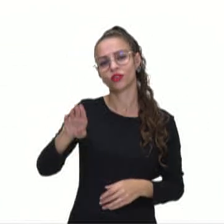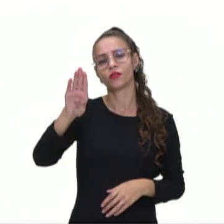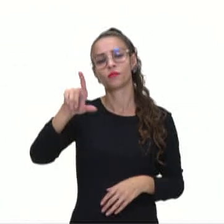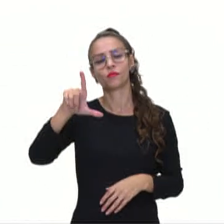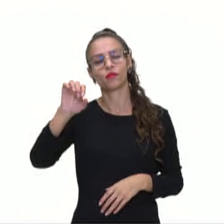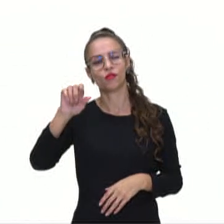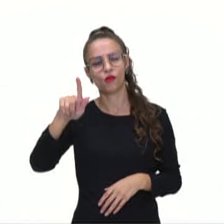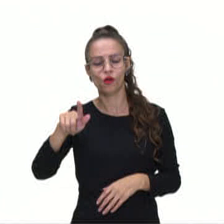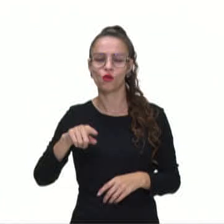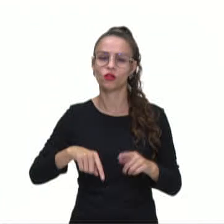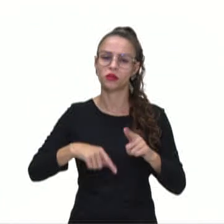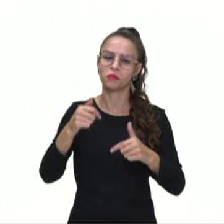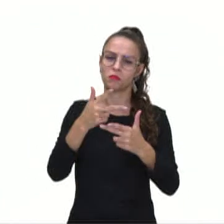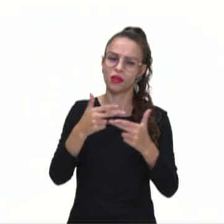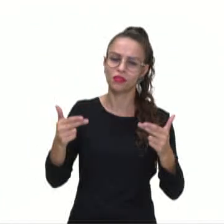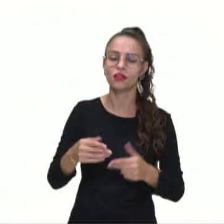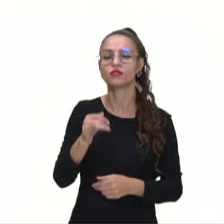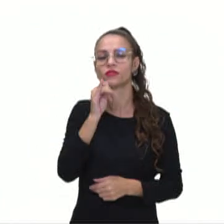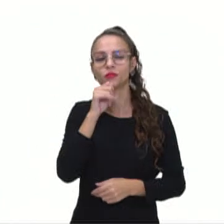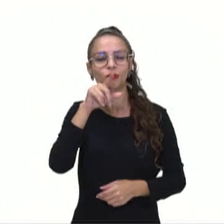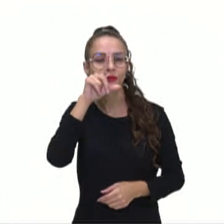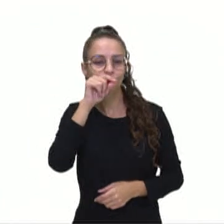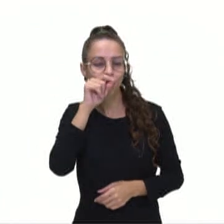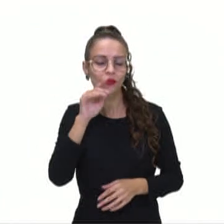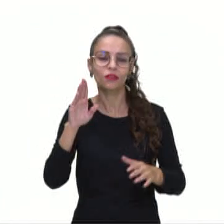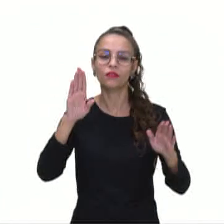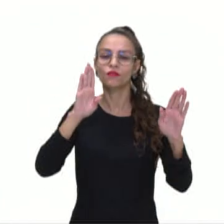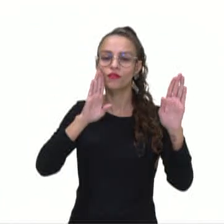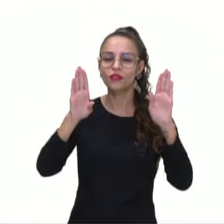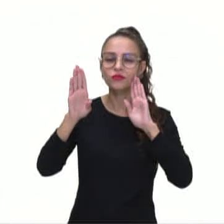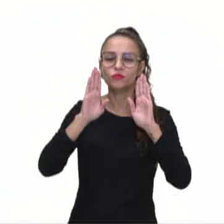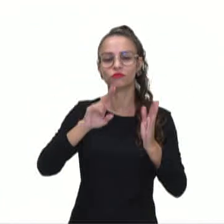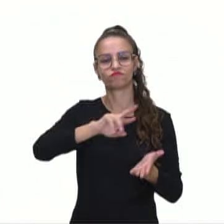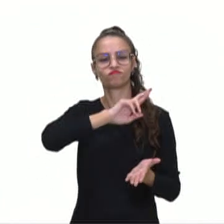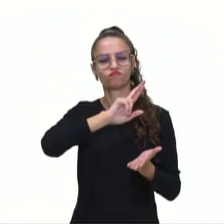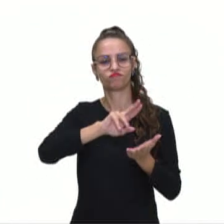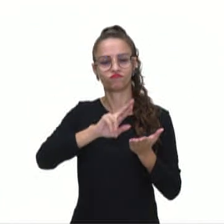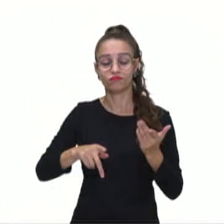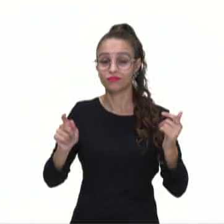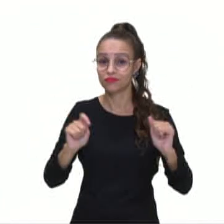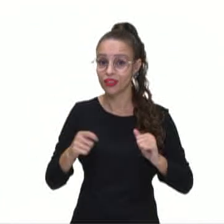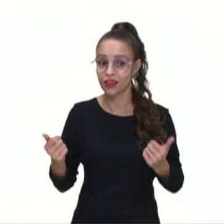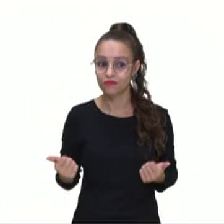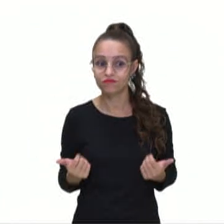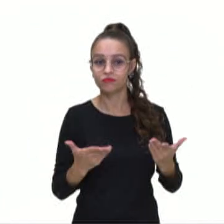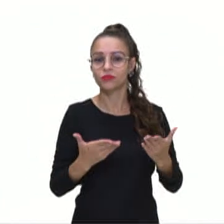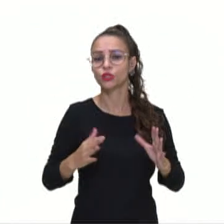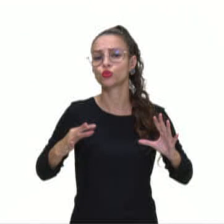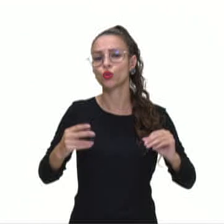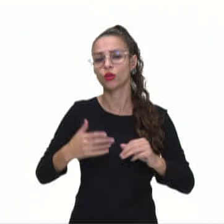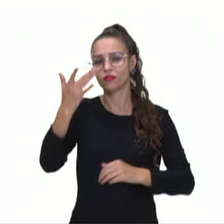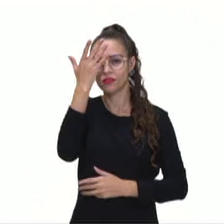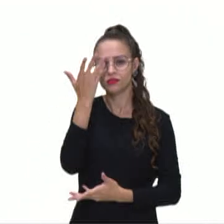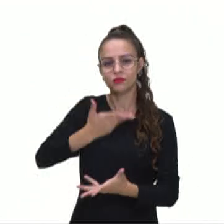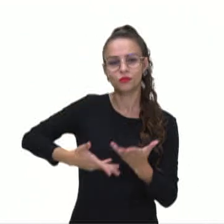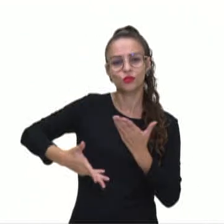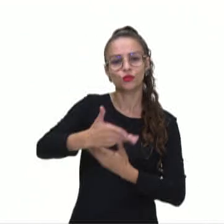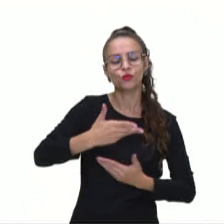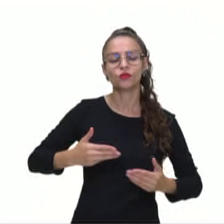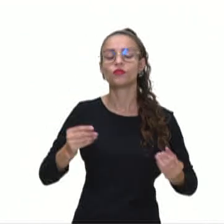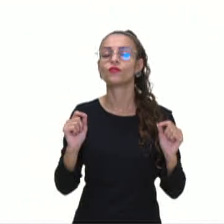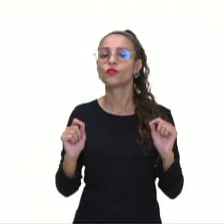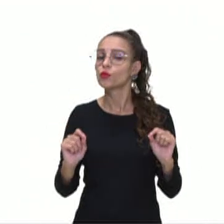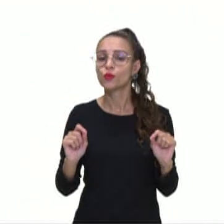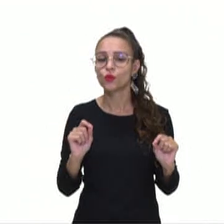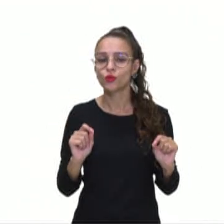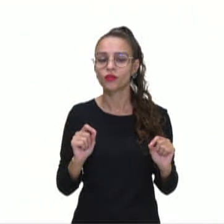redes sociais, como Twitter, Facebook, dentre outros, tem permitido aos atletas, aos jornalistas esportivos, colunistas e ao